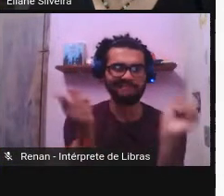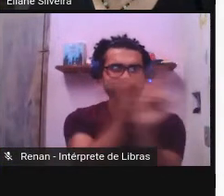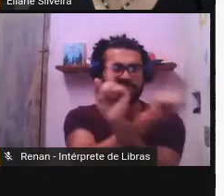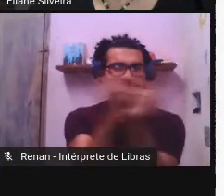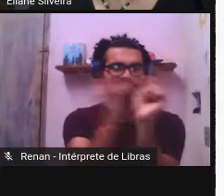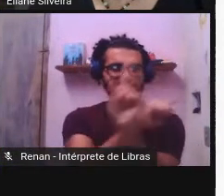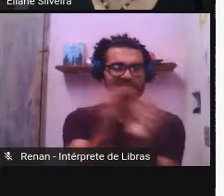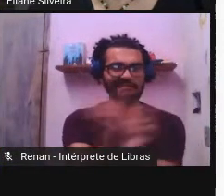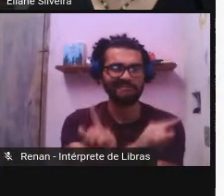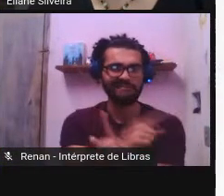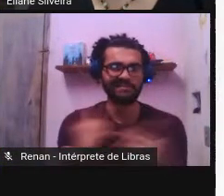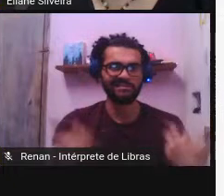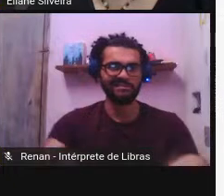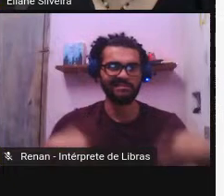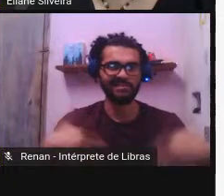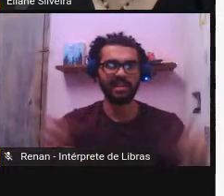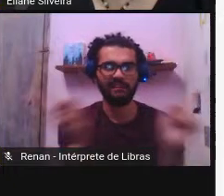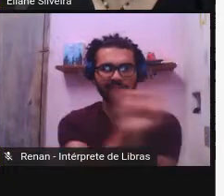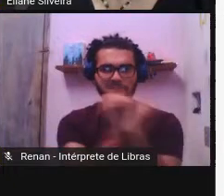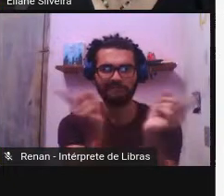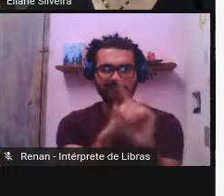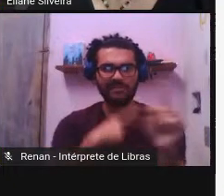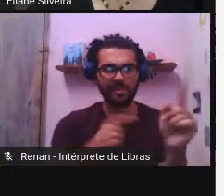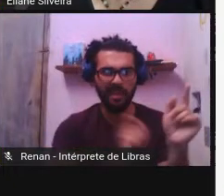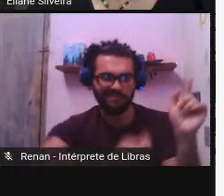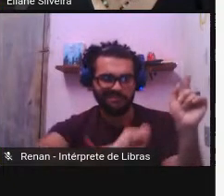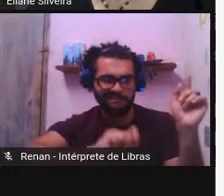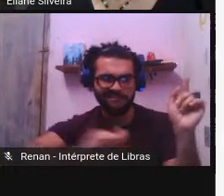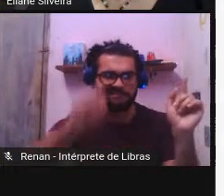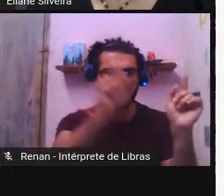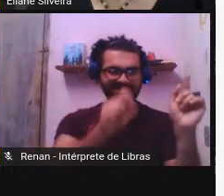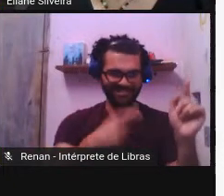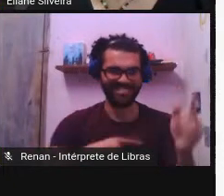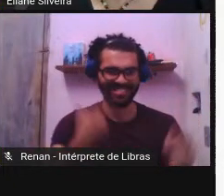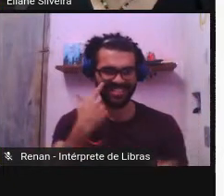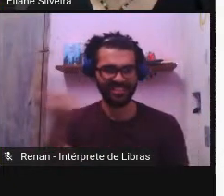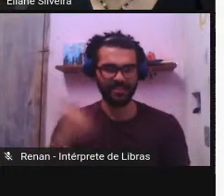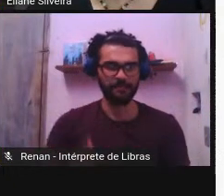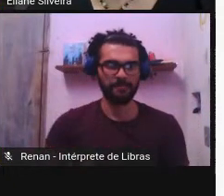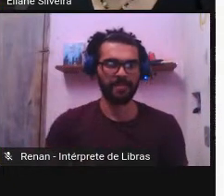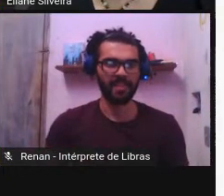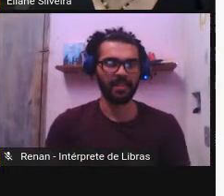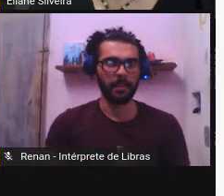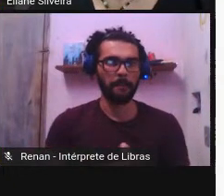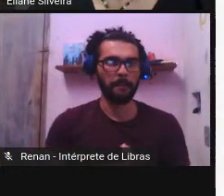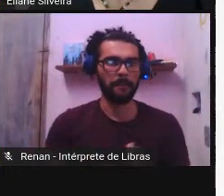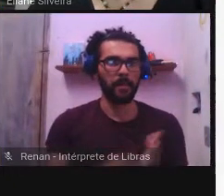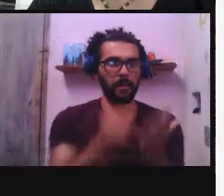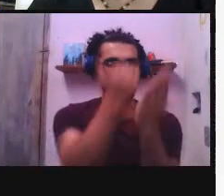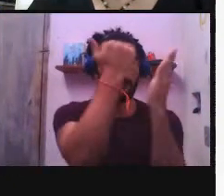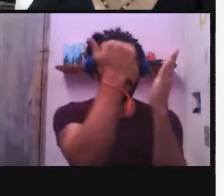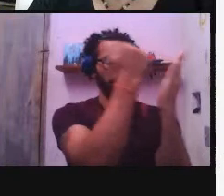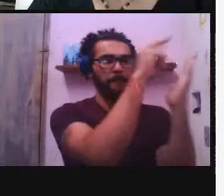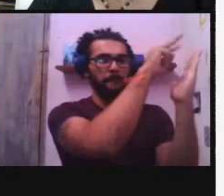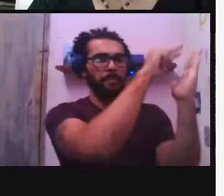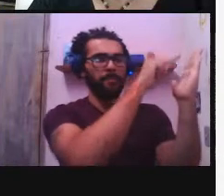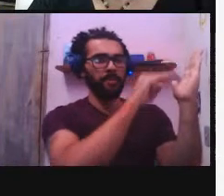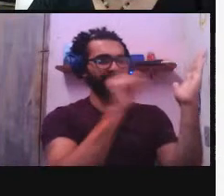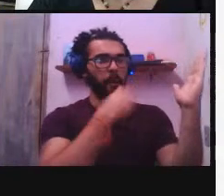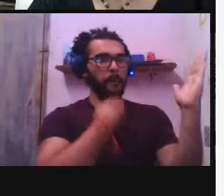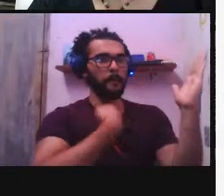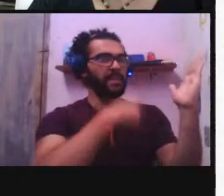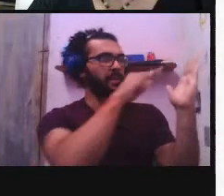e também incisos abaixo, vocês percebem que não é uma leitura muito linear. Eu fiz uma